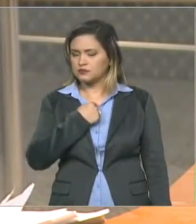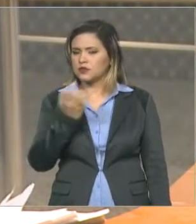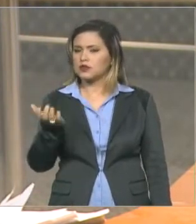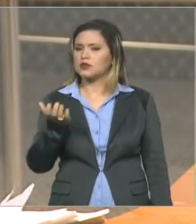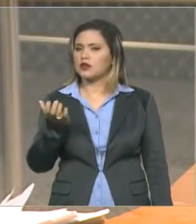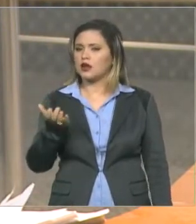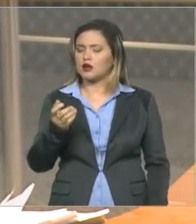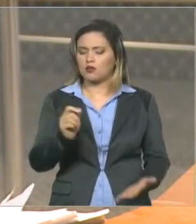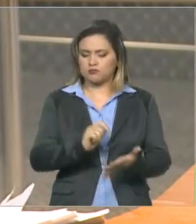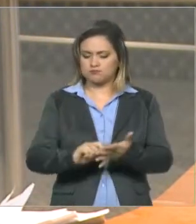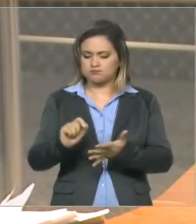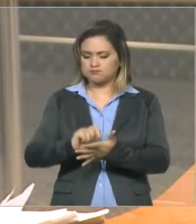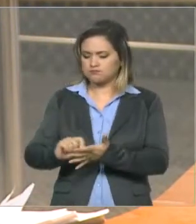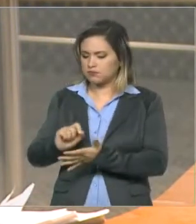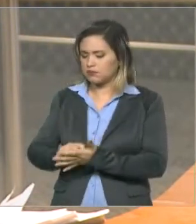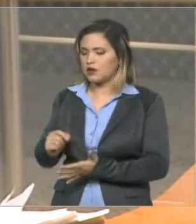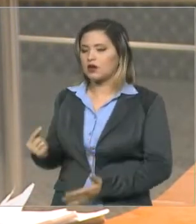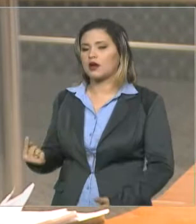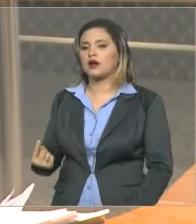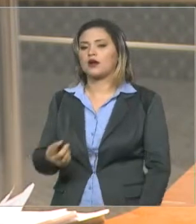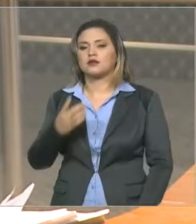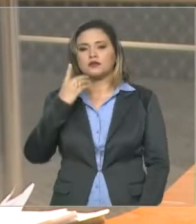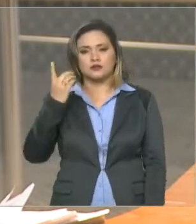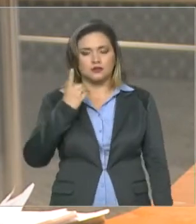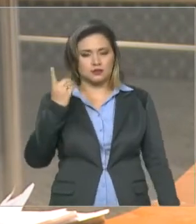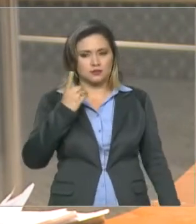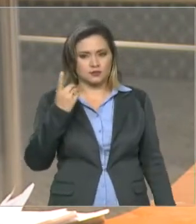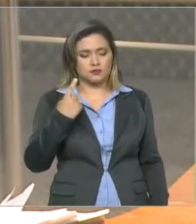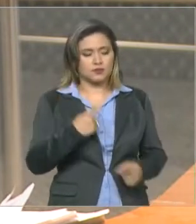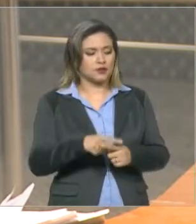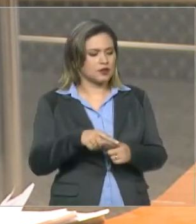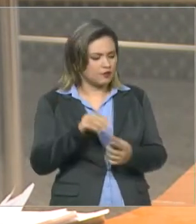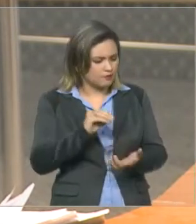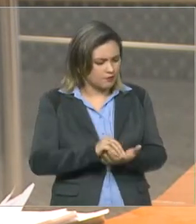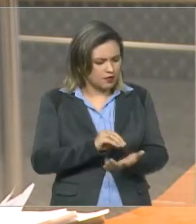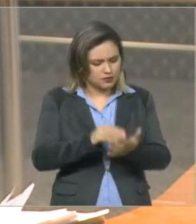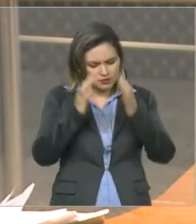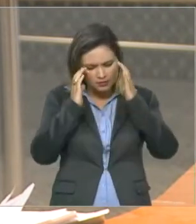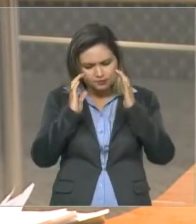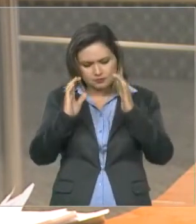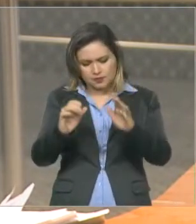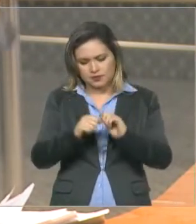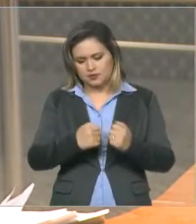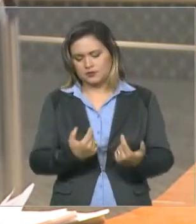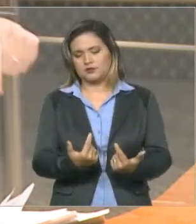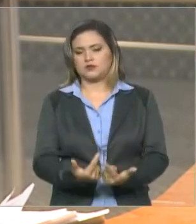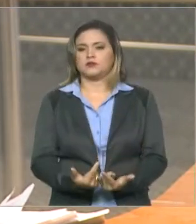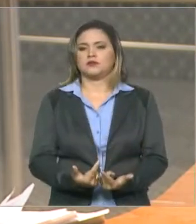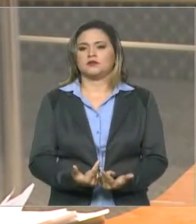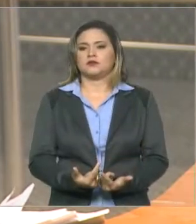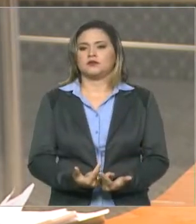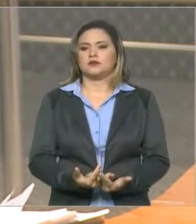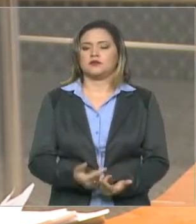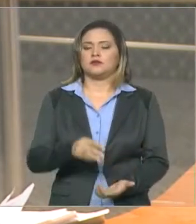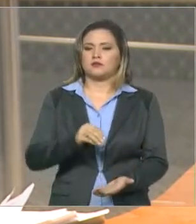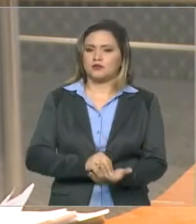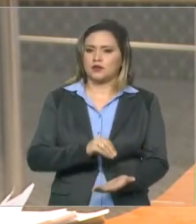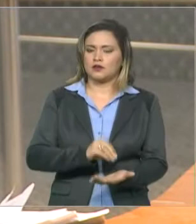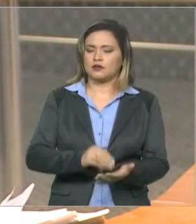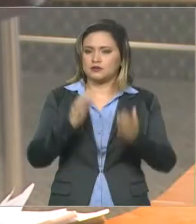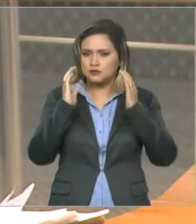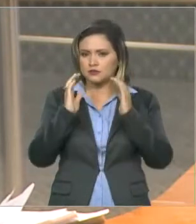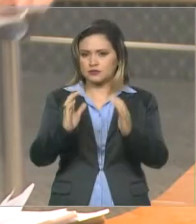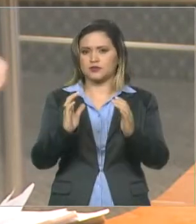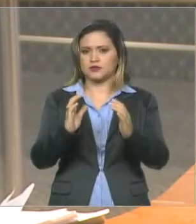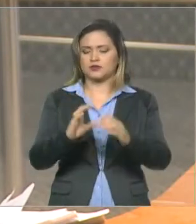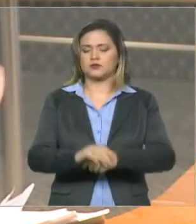colher a assinatura de cada um dos deputados, porque isso é um desrespeito em relação a esta casa, um verdadeiro desrespeito. Então,